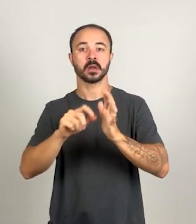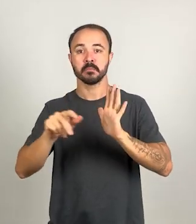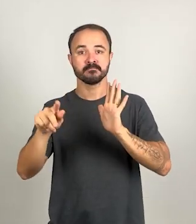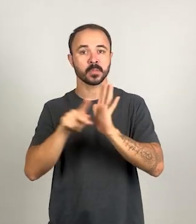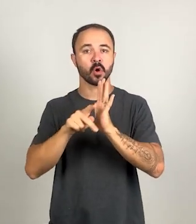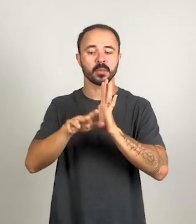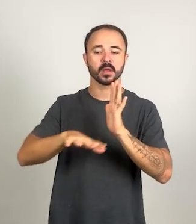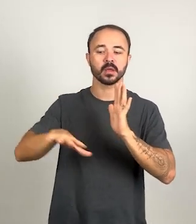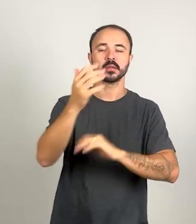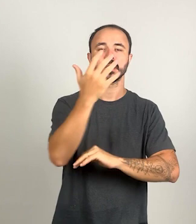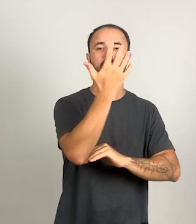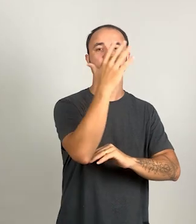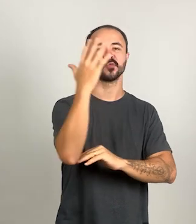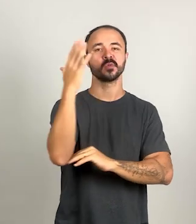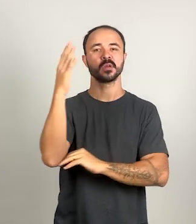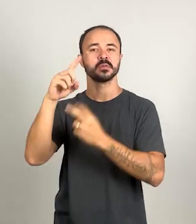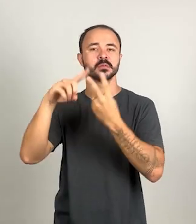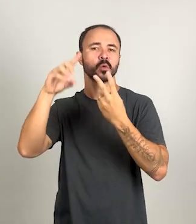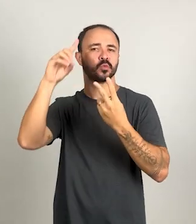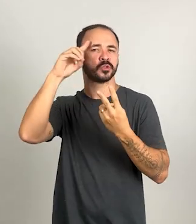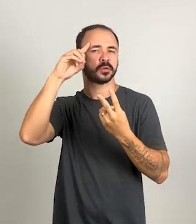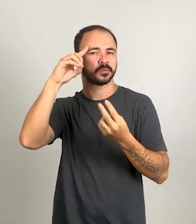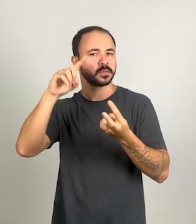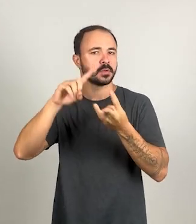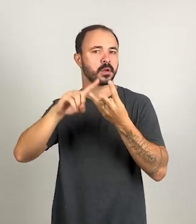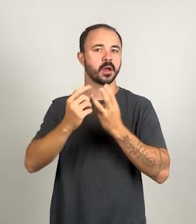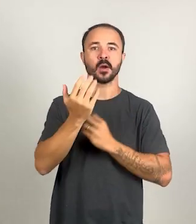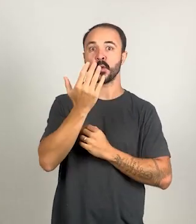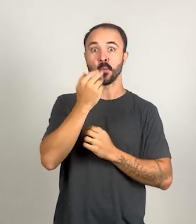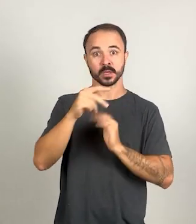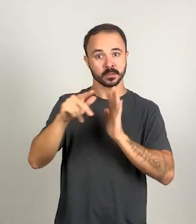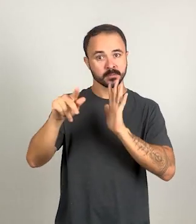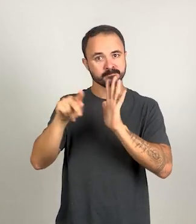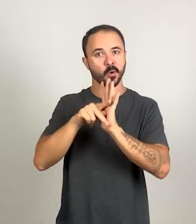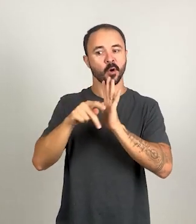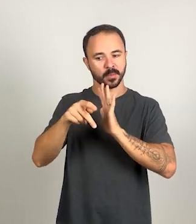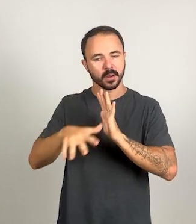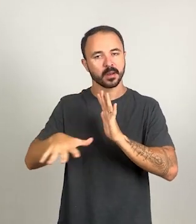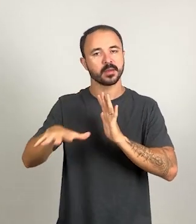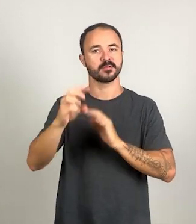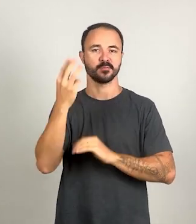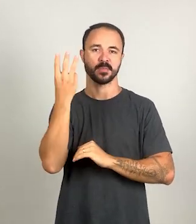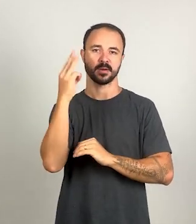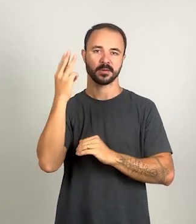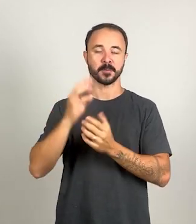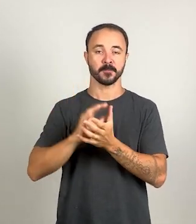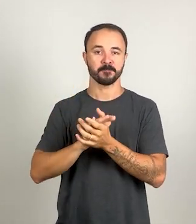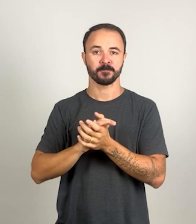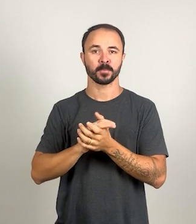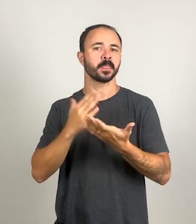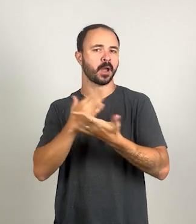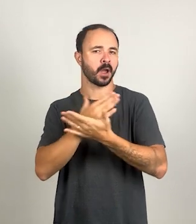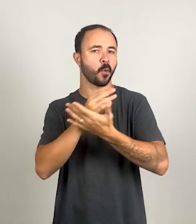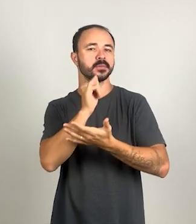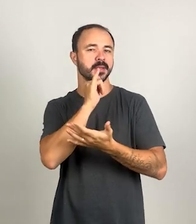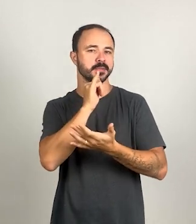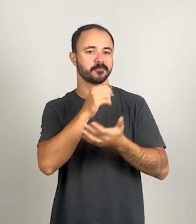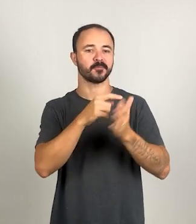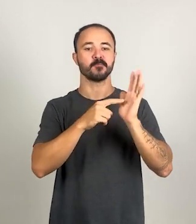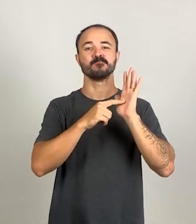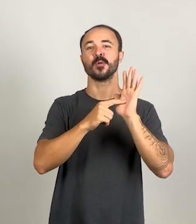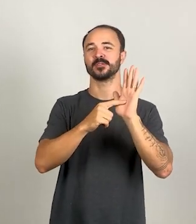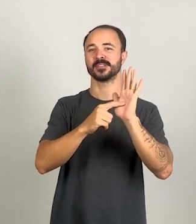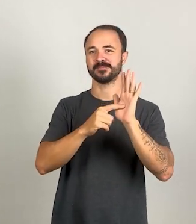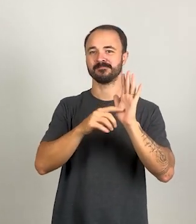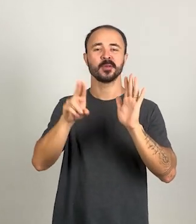natureza e a vida cotidiana eu trouxe aqui alguns exemplos de palavras e expressões que são bem comuns no nosso